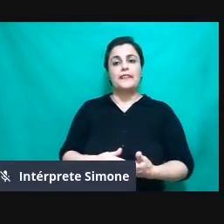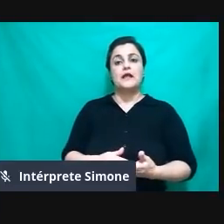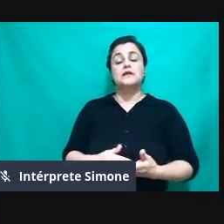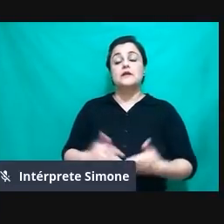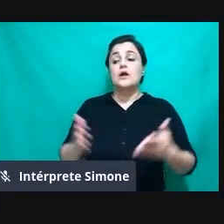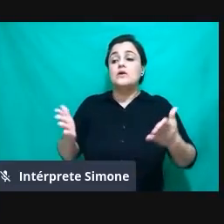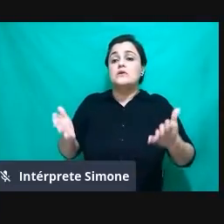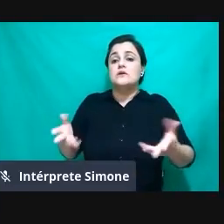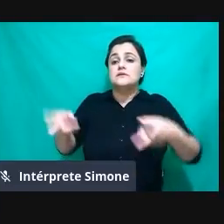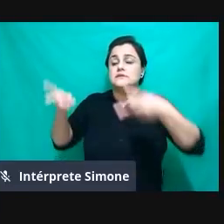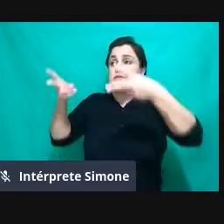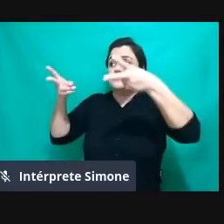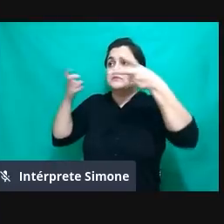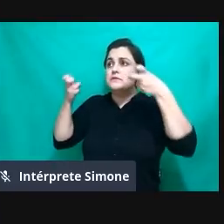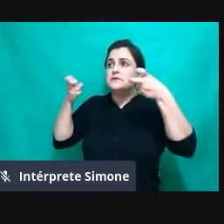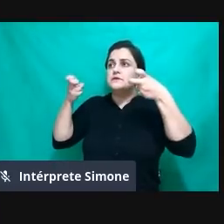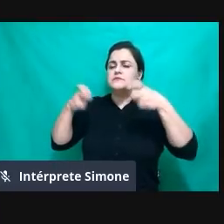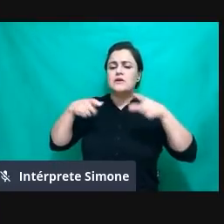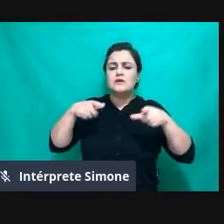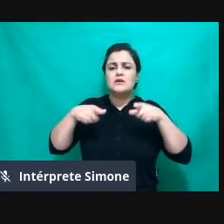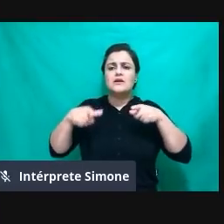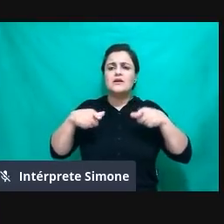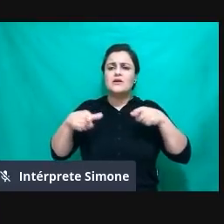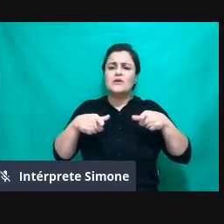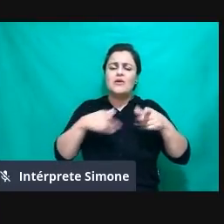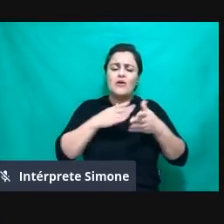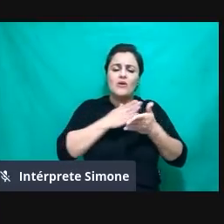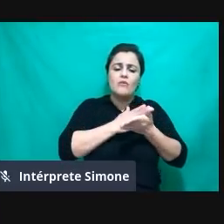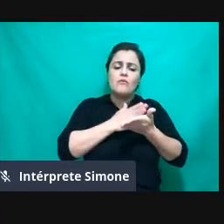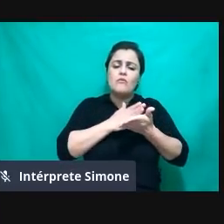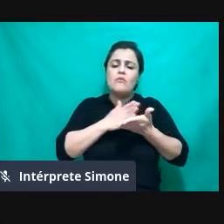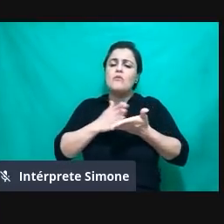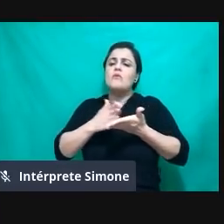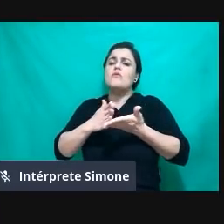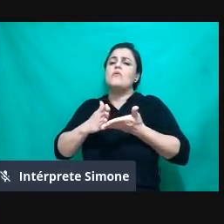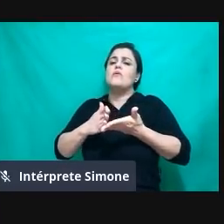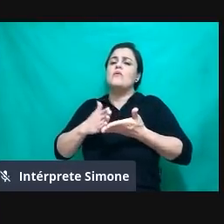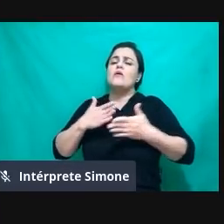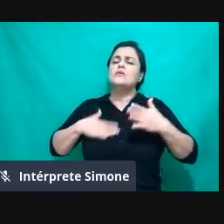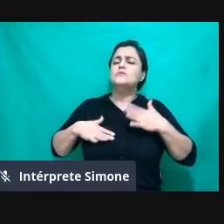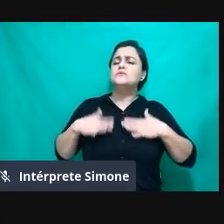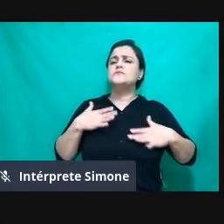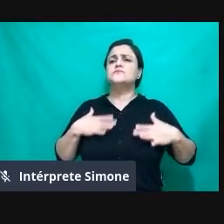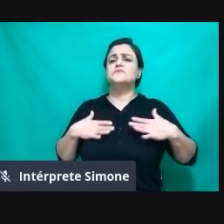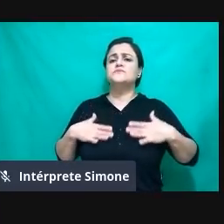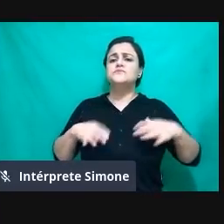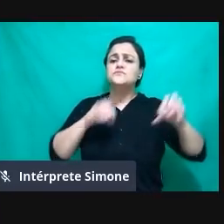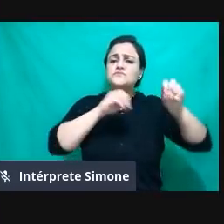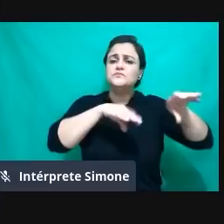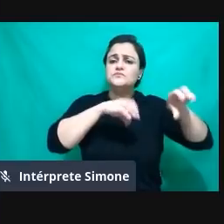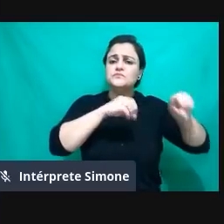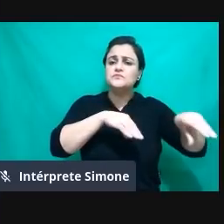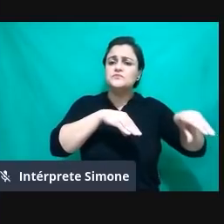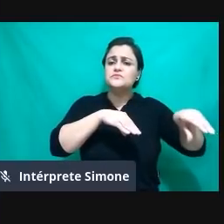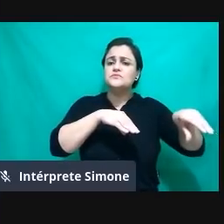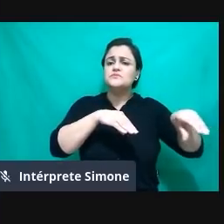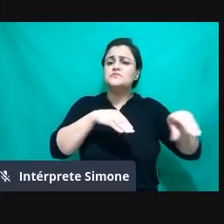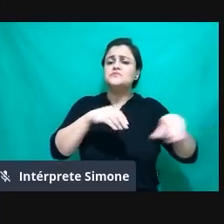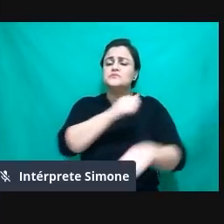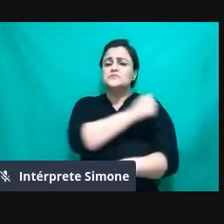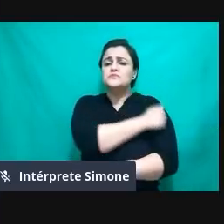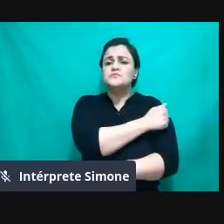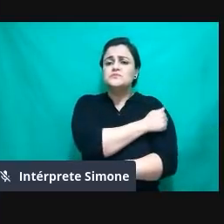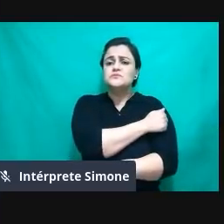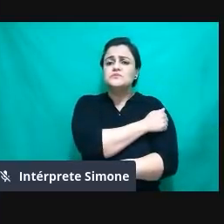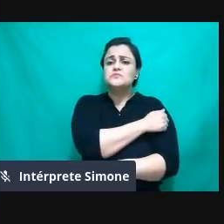trabalhado desde o começo. E ele é um pré-requisito essencial para quando eu for trabalhar a